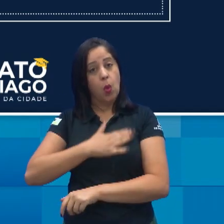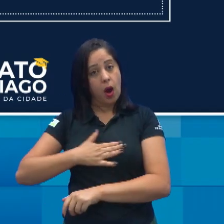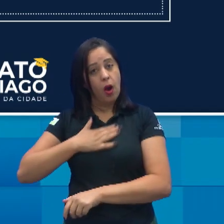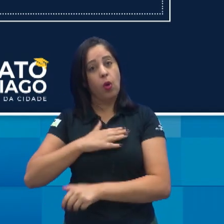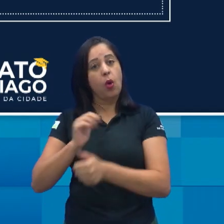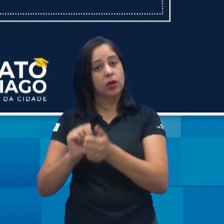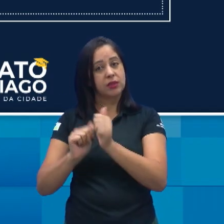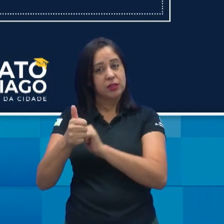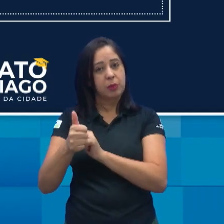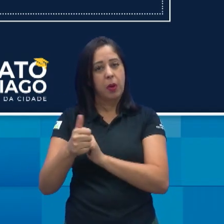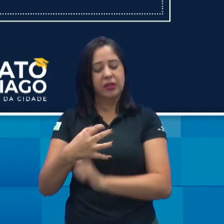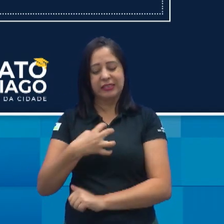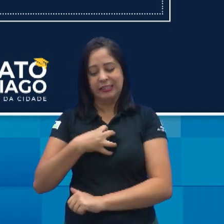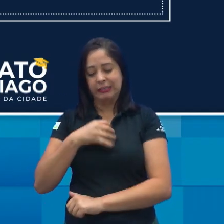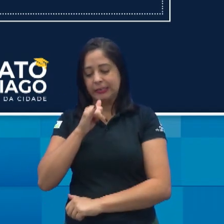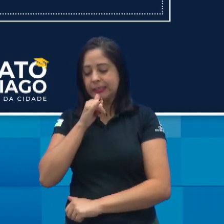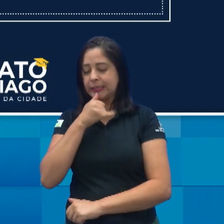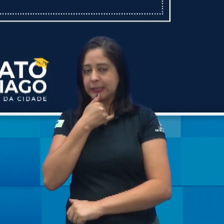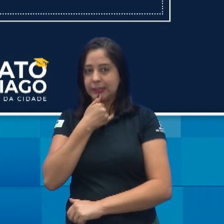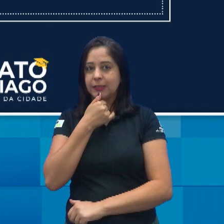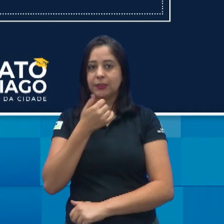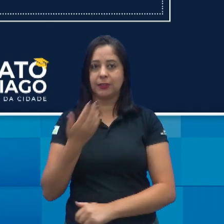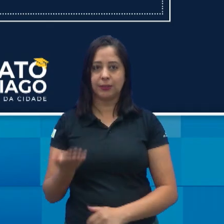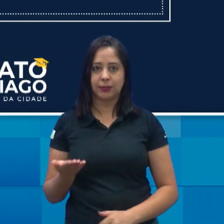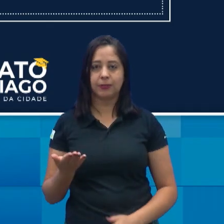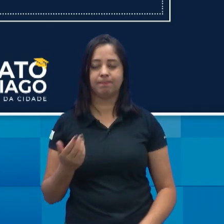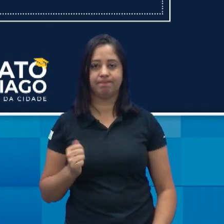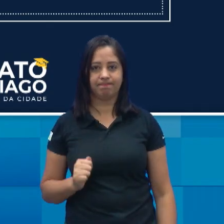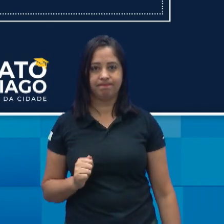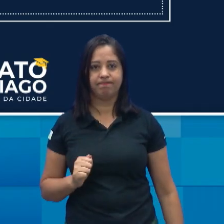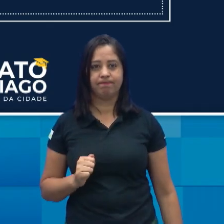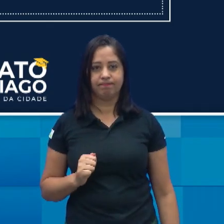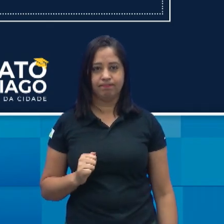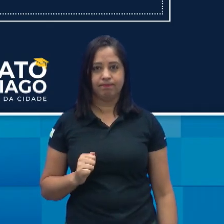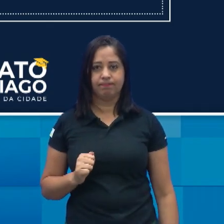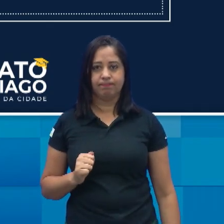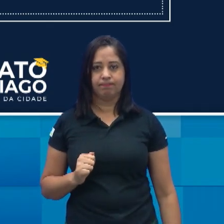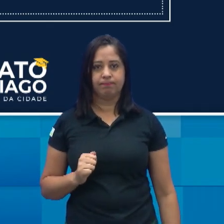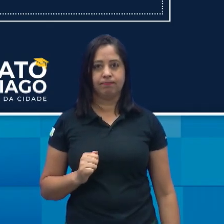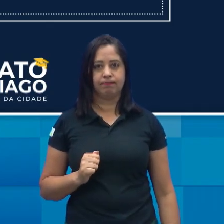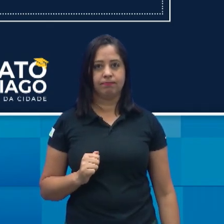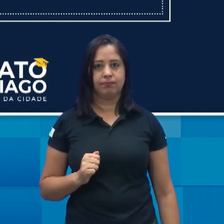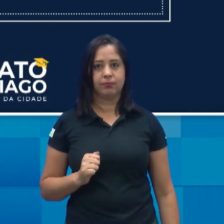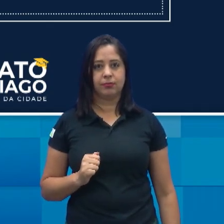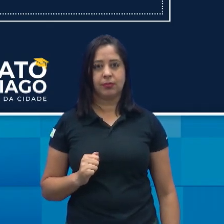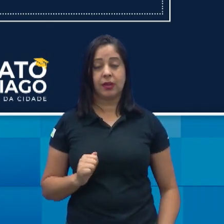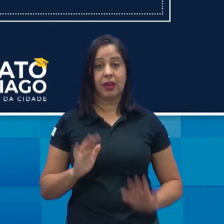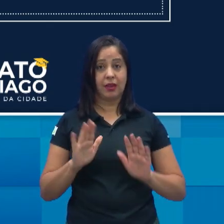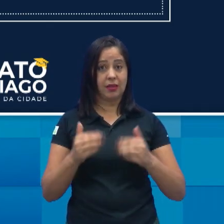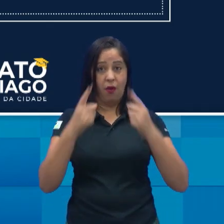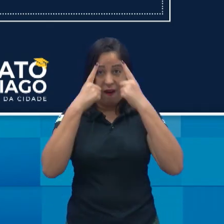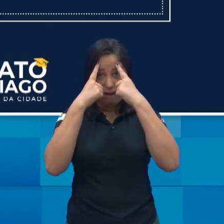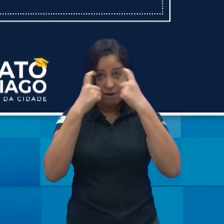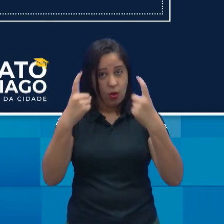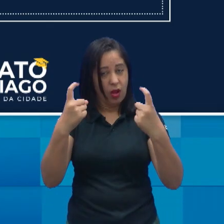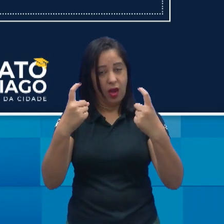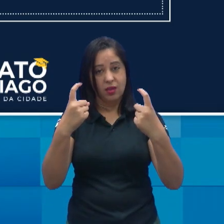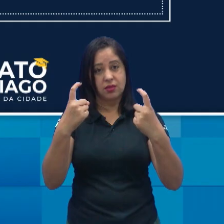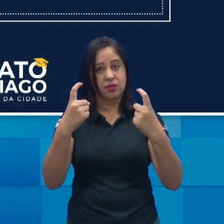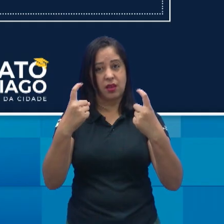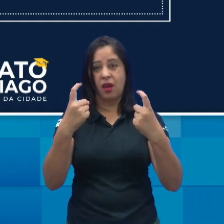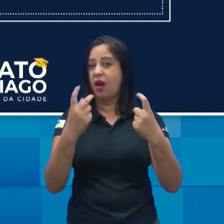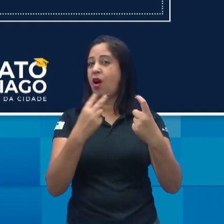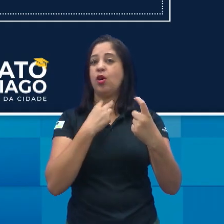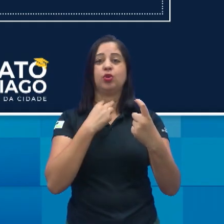muito triste, para não dizer outra coisa. Então, a violência ela não pode ser